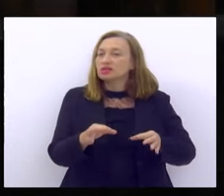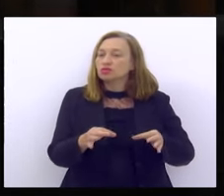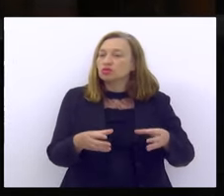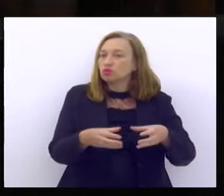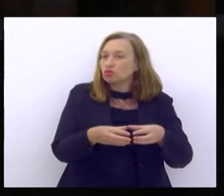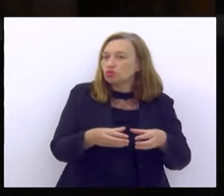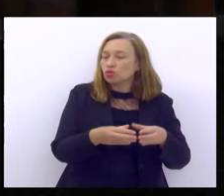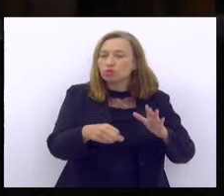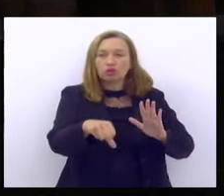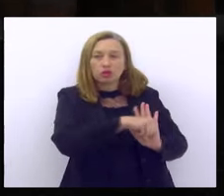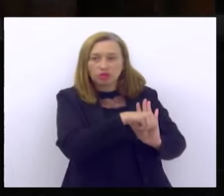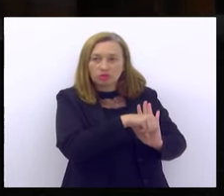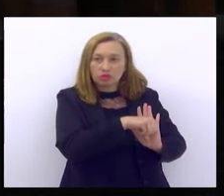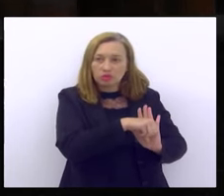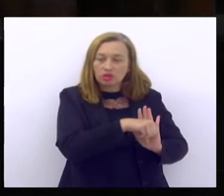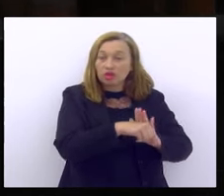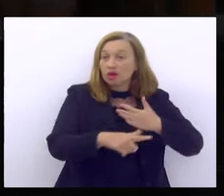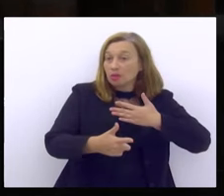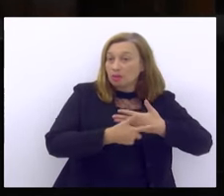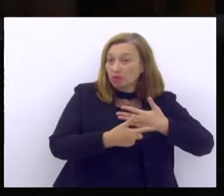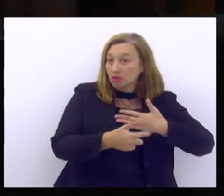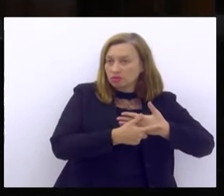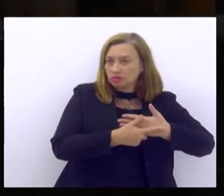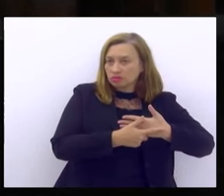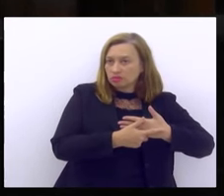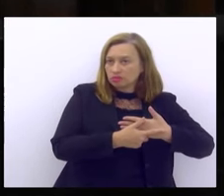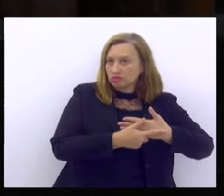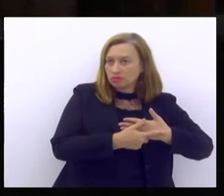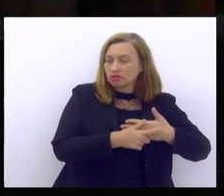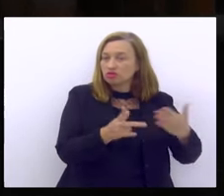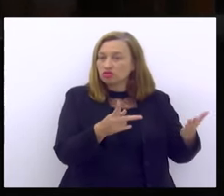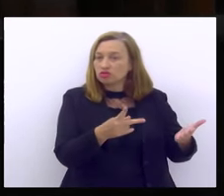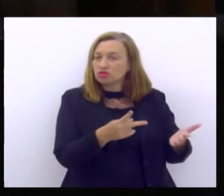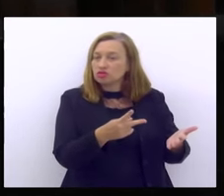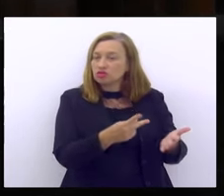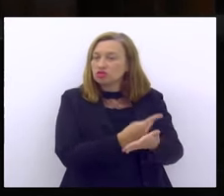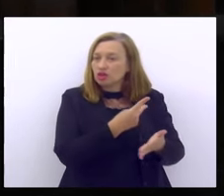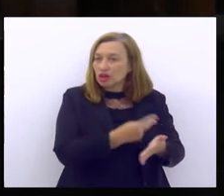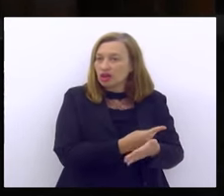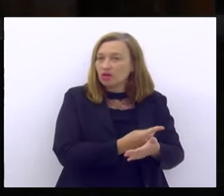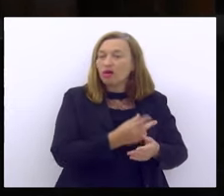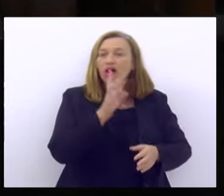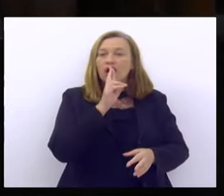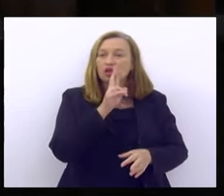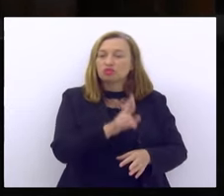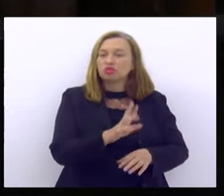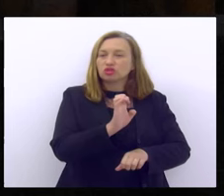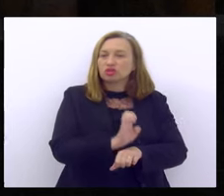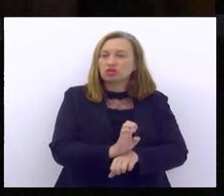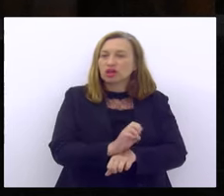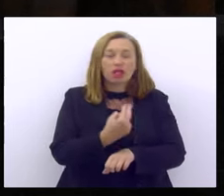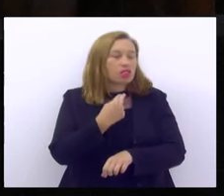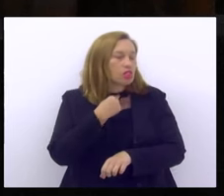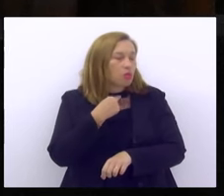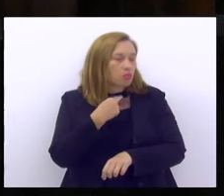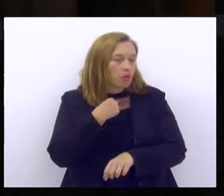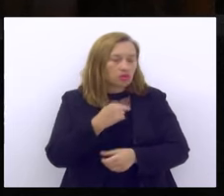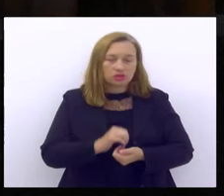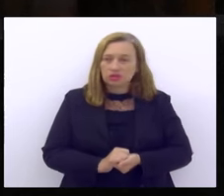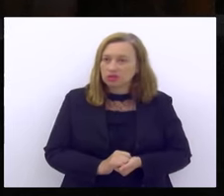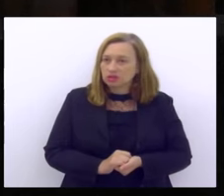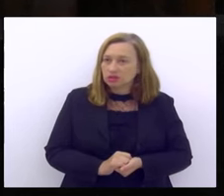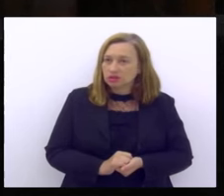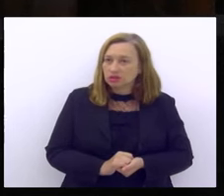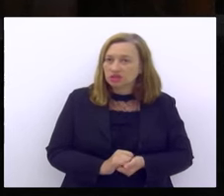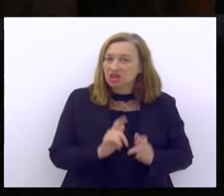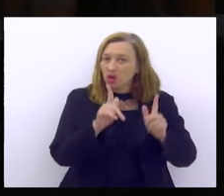criminosas se colocam num papel de belicosidade, a resposta do Estado não pode e não deve ser